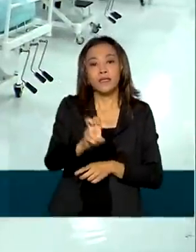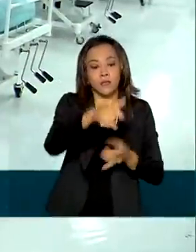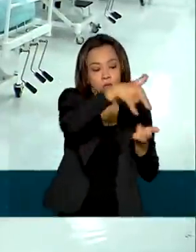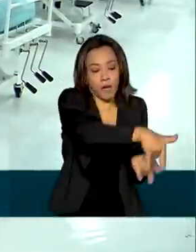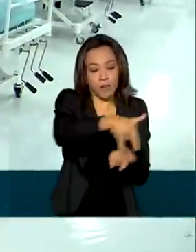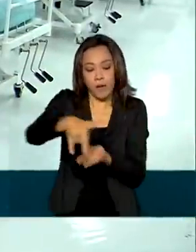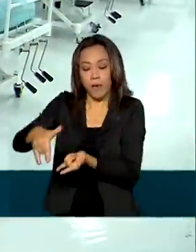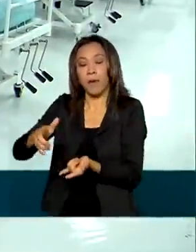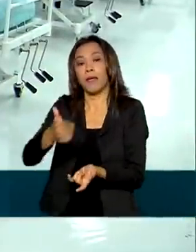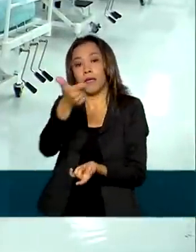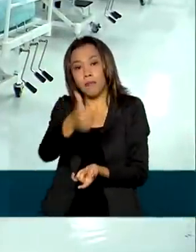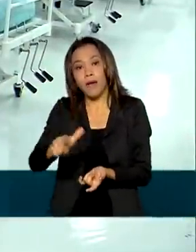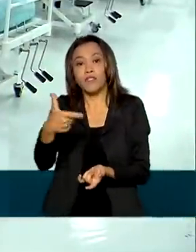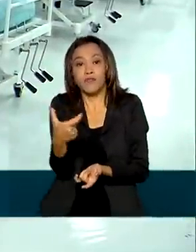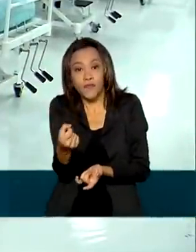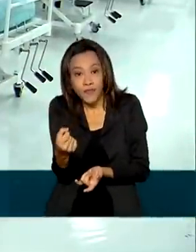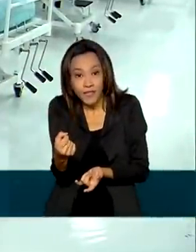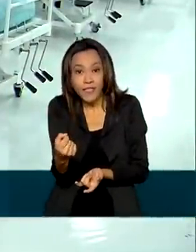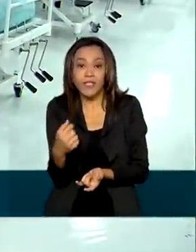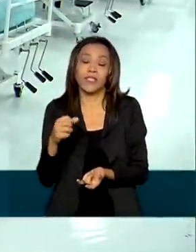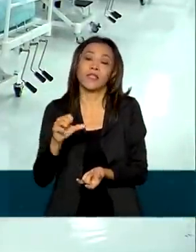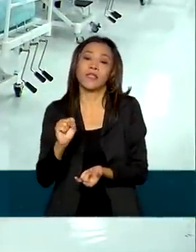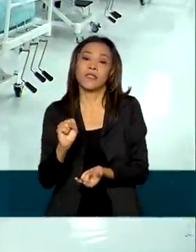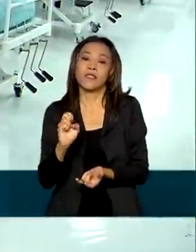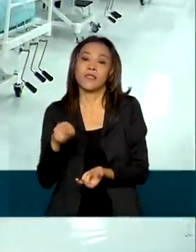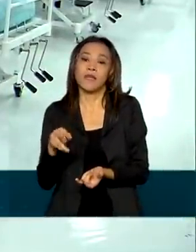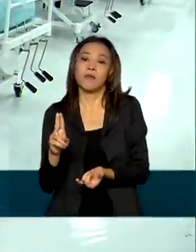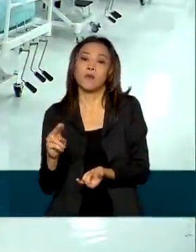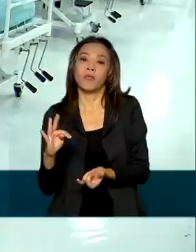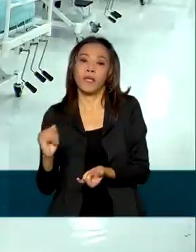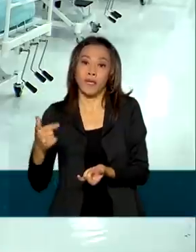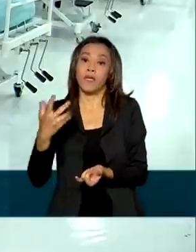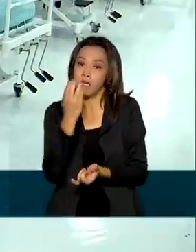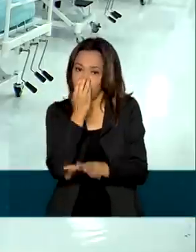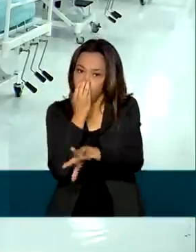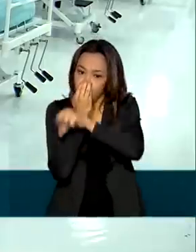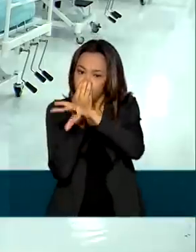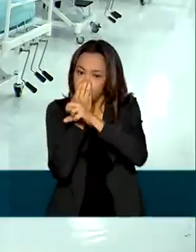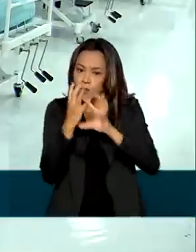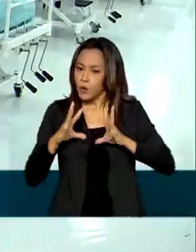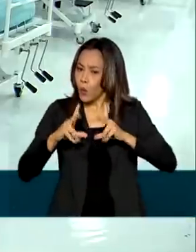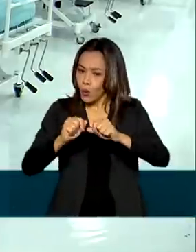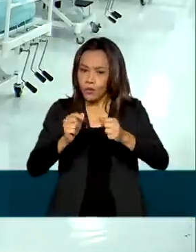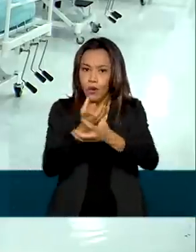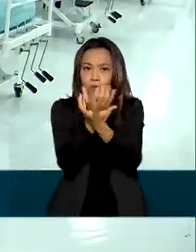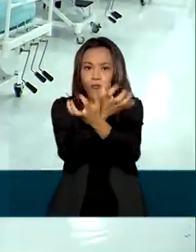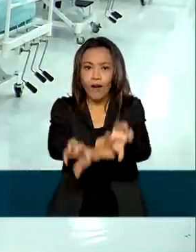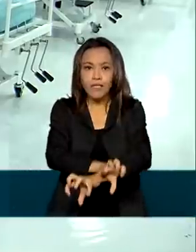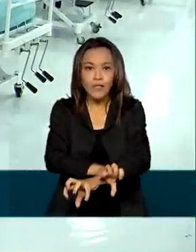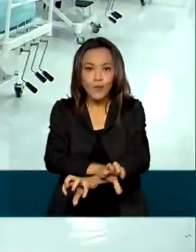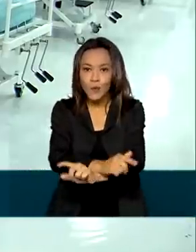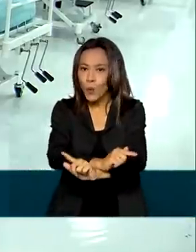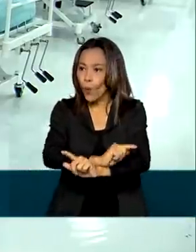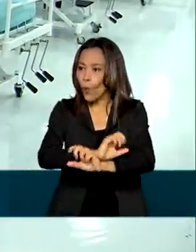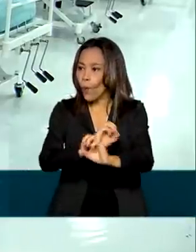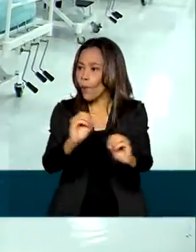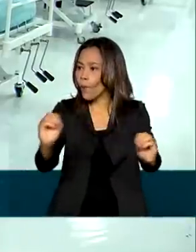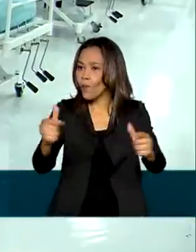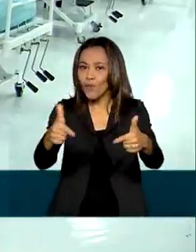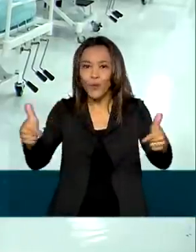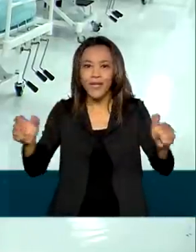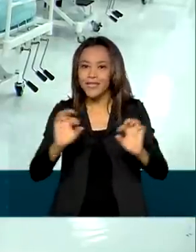outros 20 leitos de 100 mil tem equipados com ventilação mecânica todos estão assim vazios mas estão